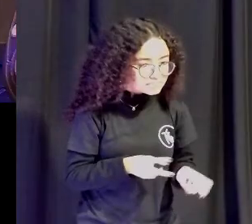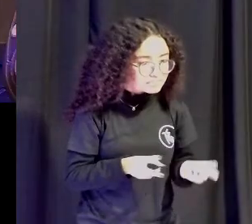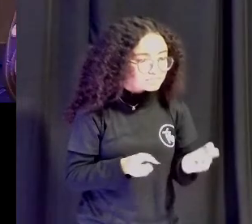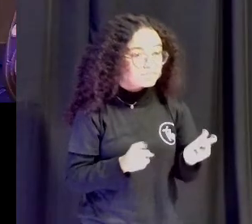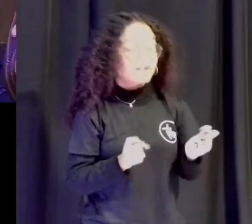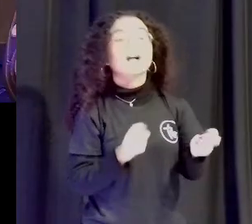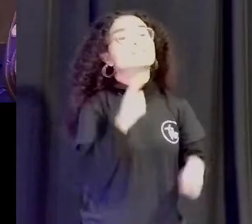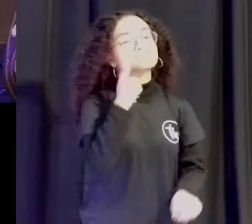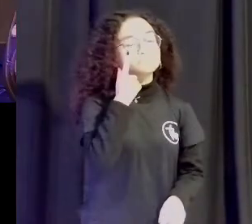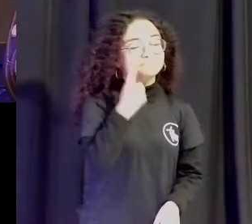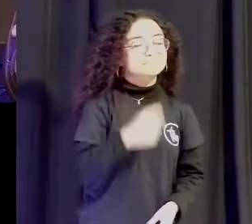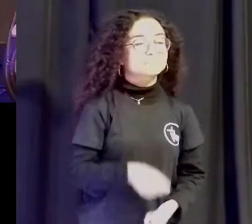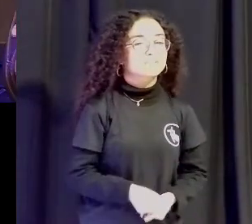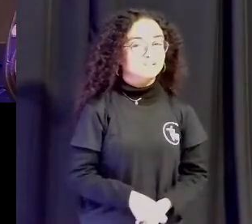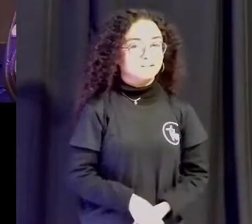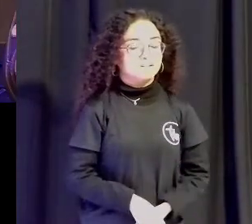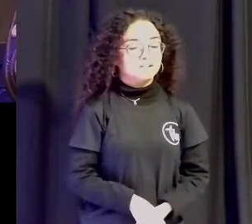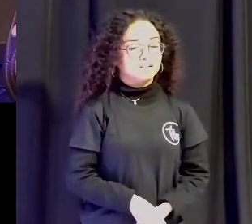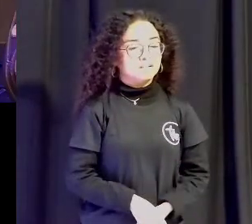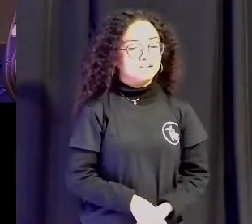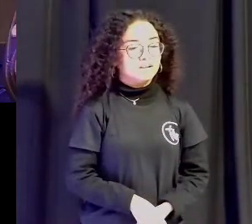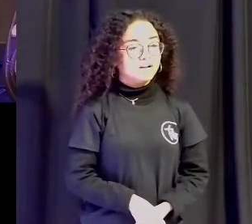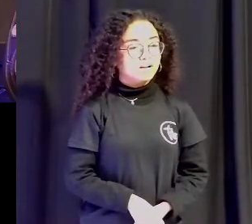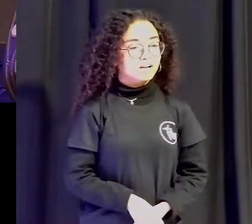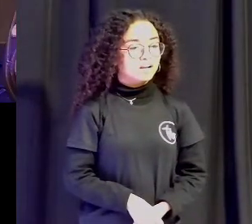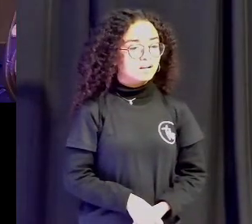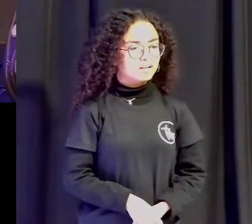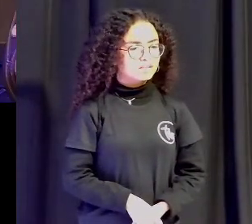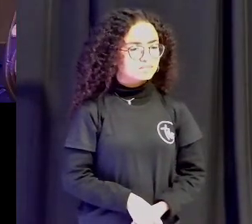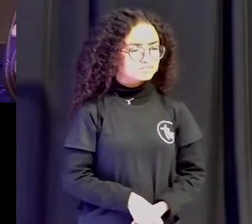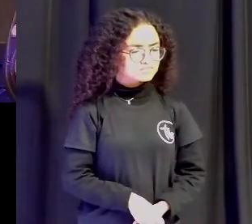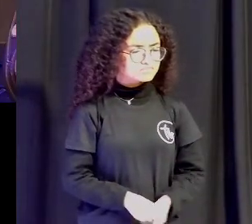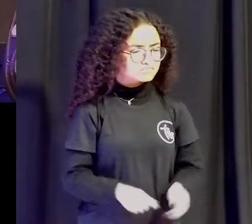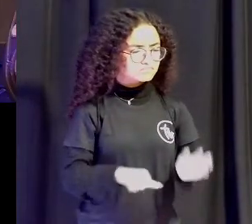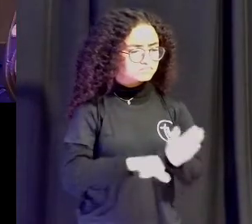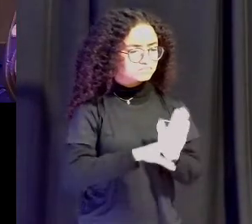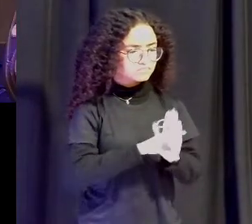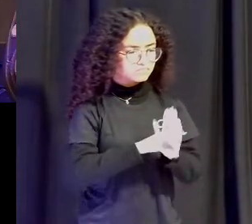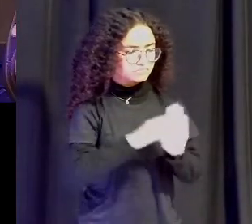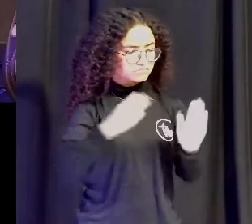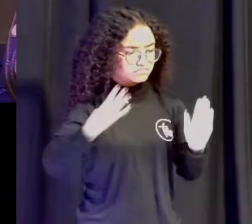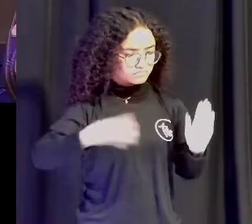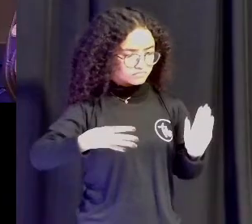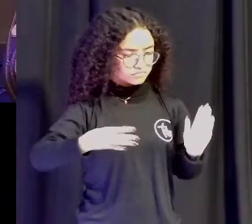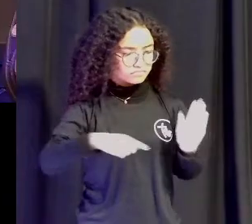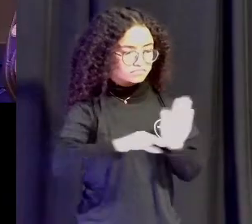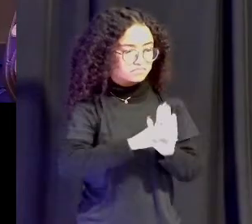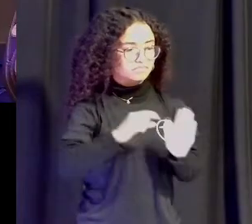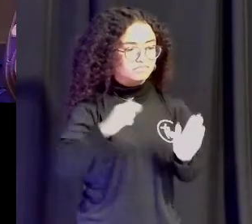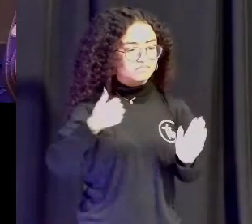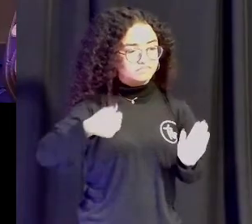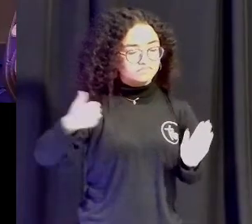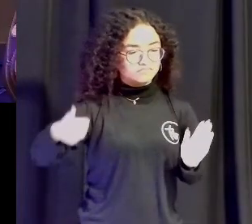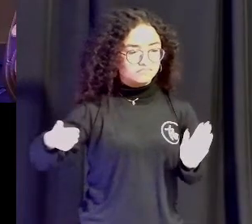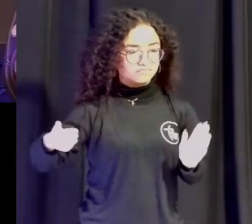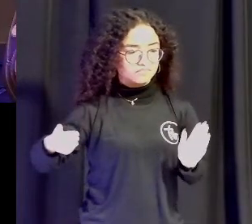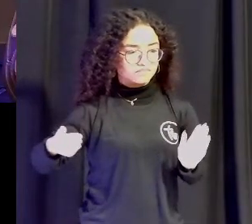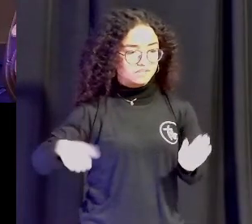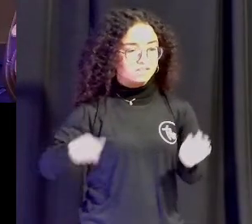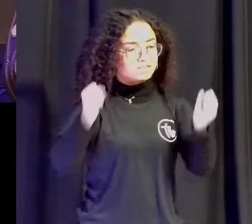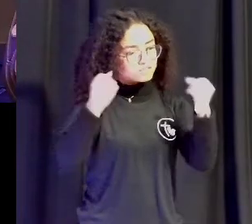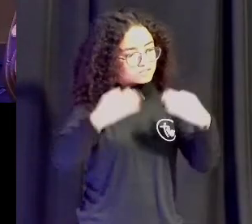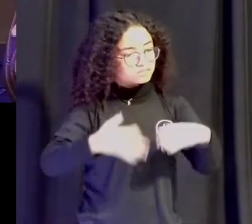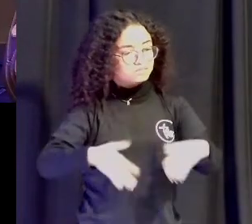Olha o que eles vão dizer às autoridades religiosas no capítulo 4, no verso 11: Ele é a pedra que